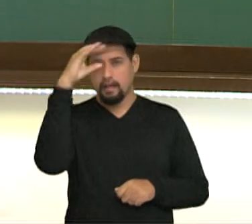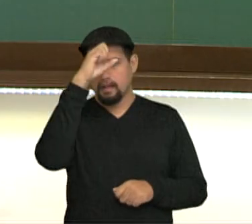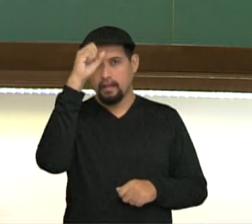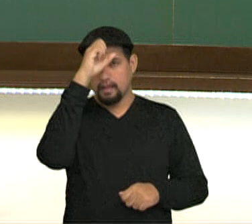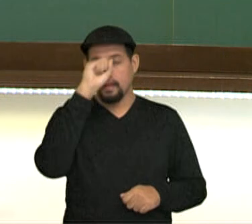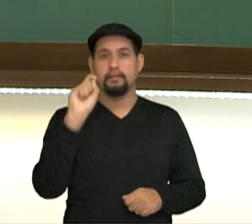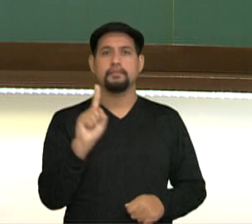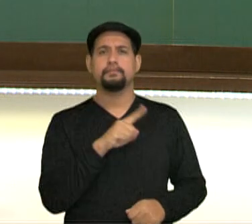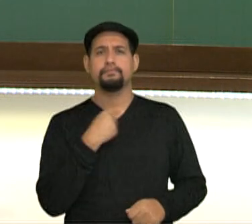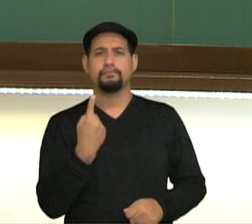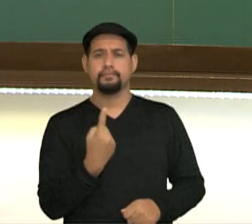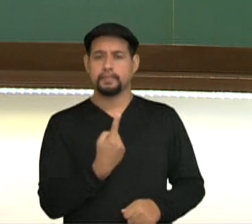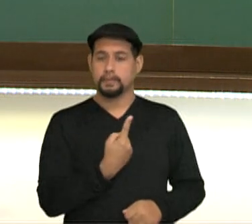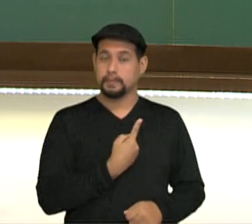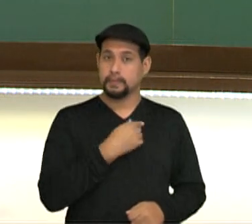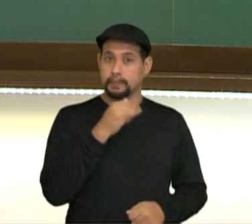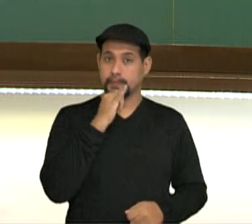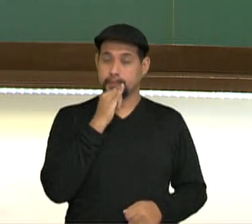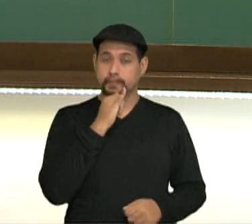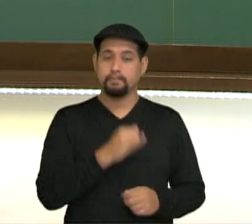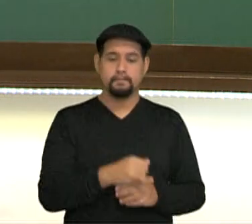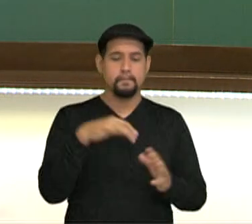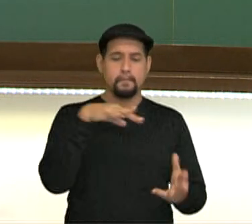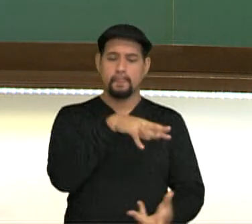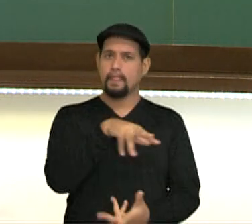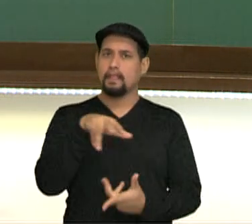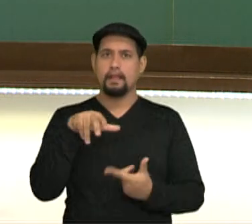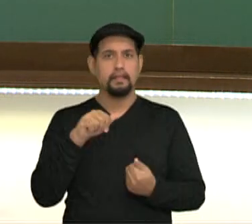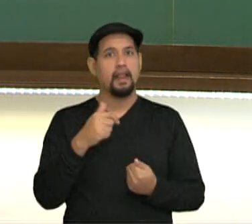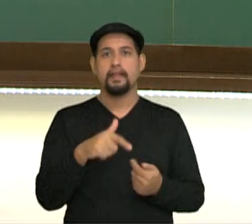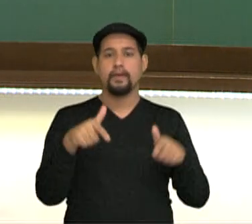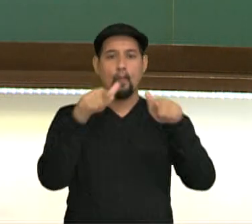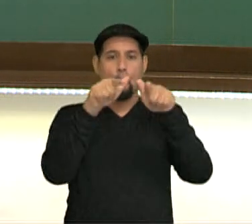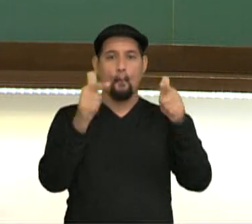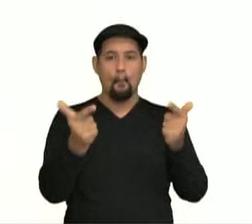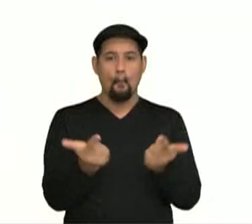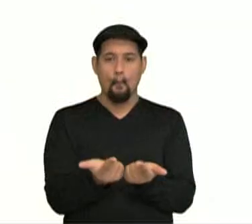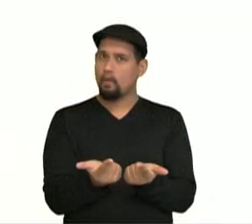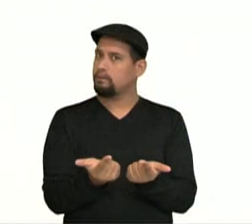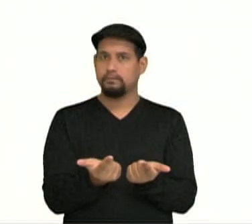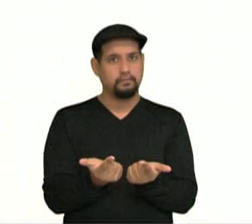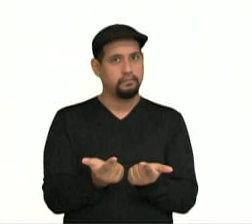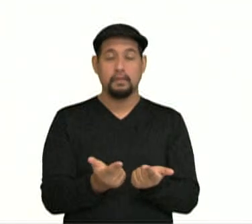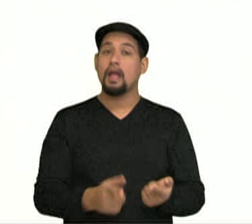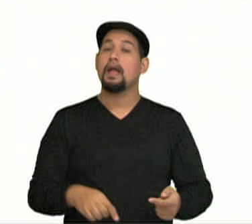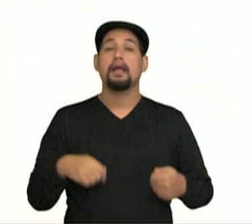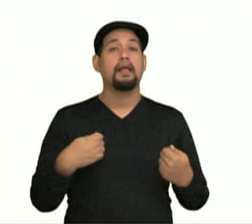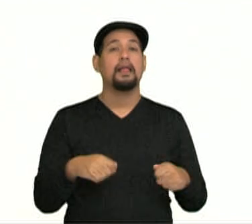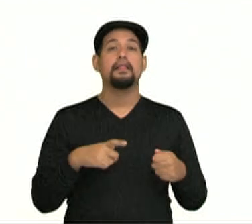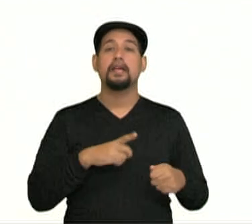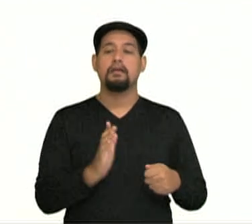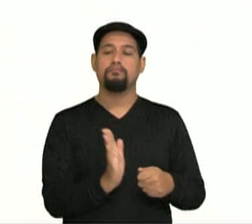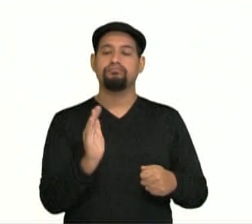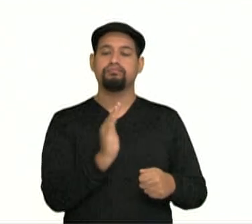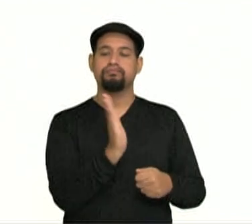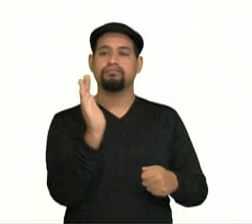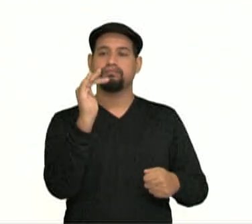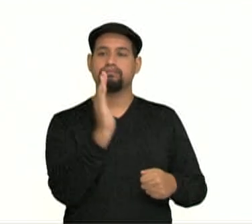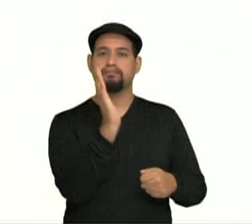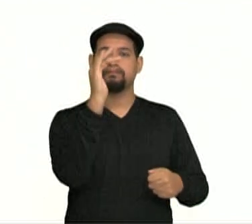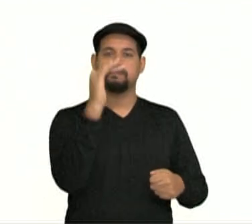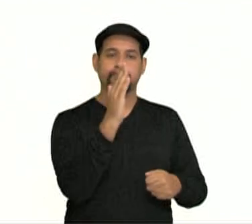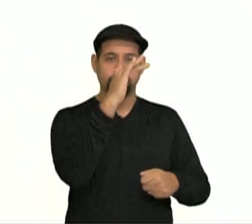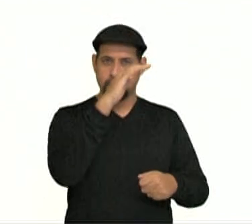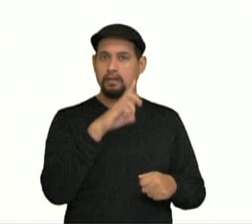nossa superfície do nosso planeta, ela não é lisa, ela não é plana, ela é repleta de ondulações, ela é repleta